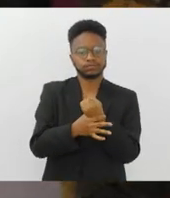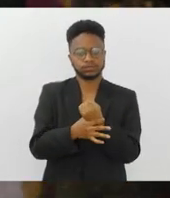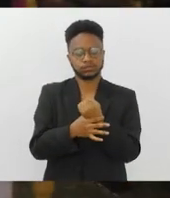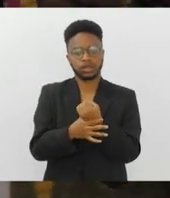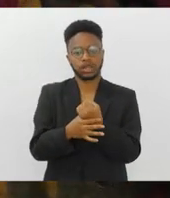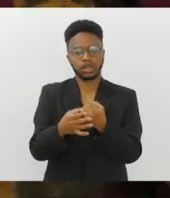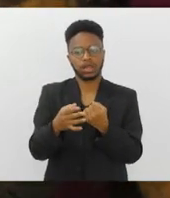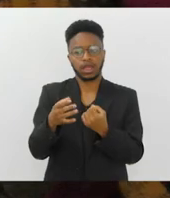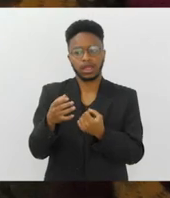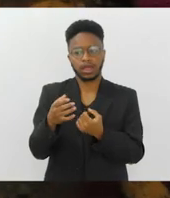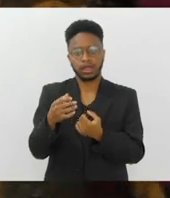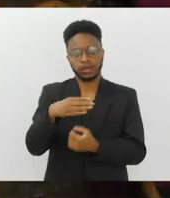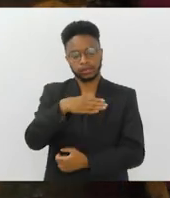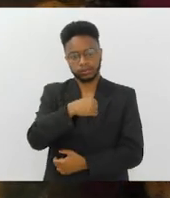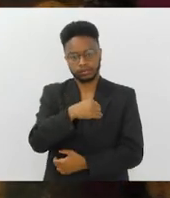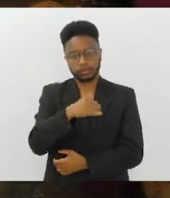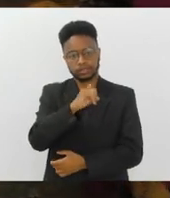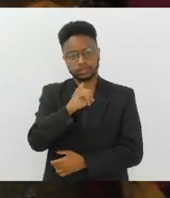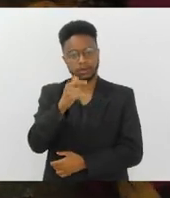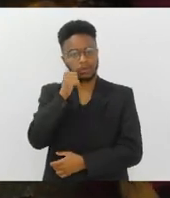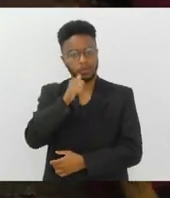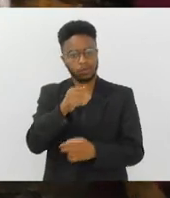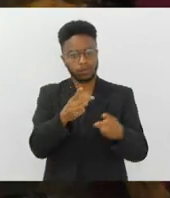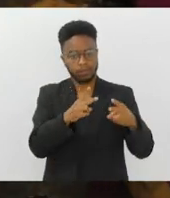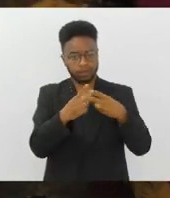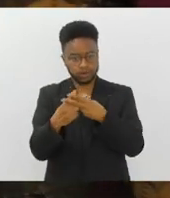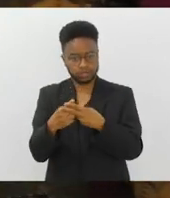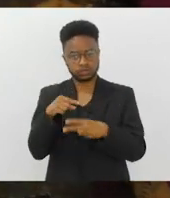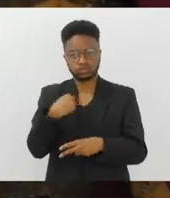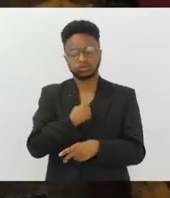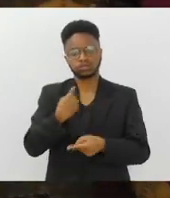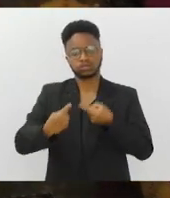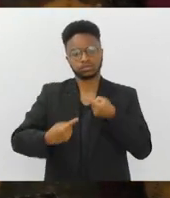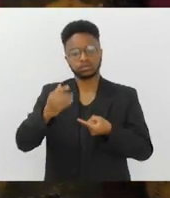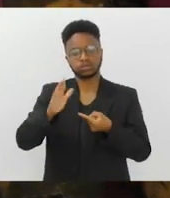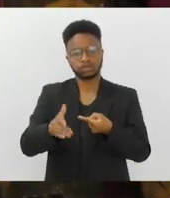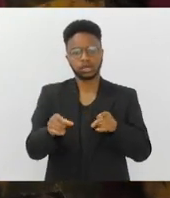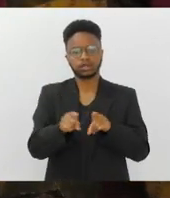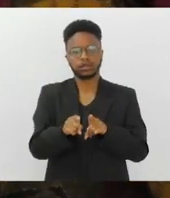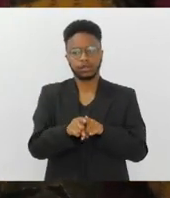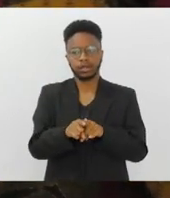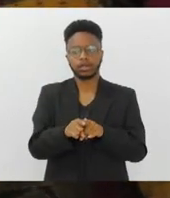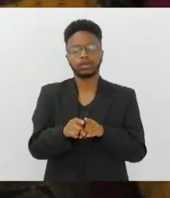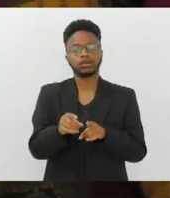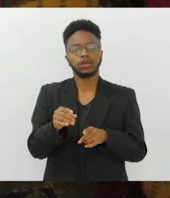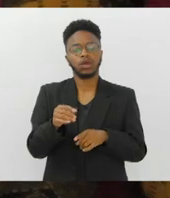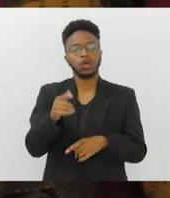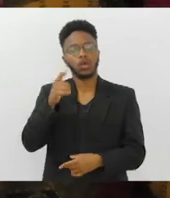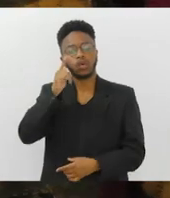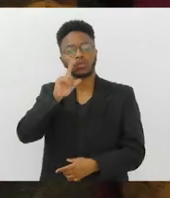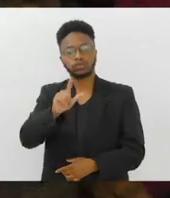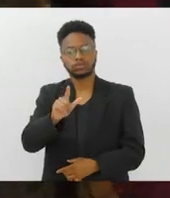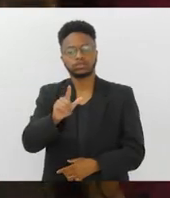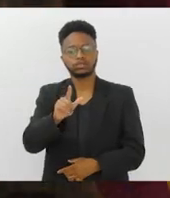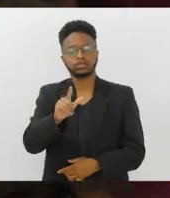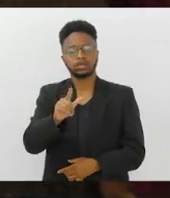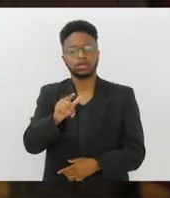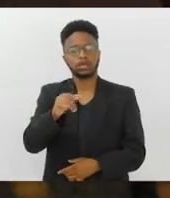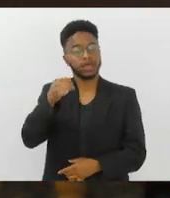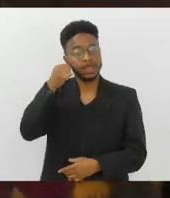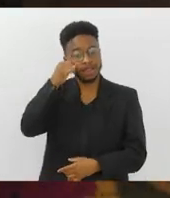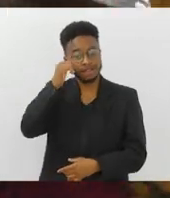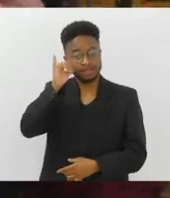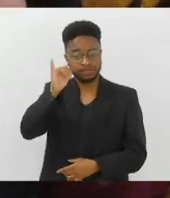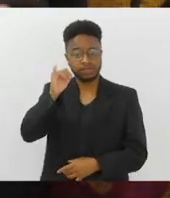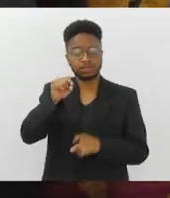de liberdade, um pouco do que a gente já trouxe aqui. Garantir a prevenção também no debate da transmissão